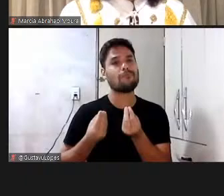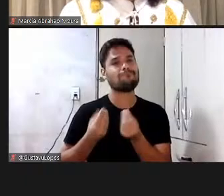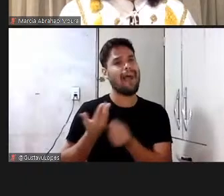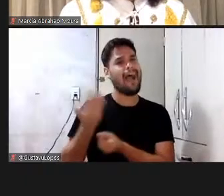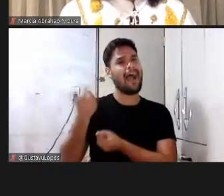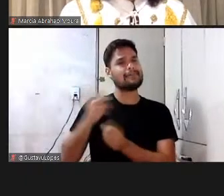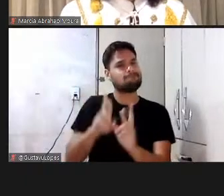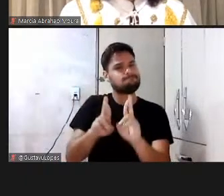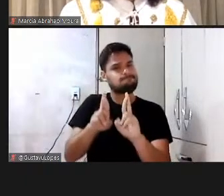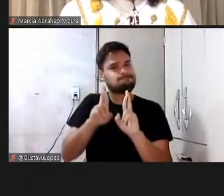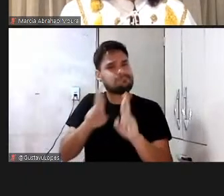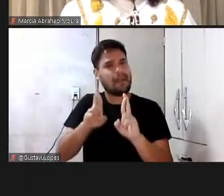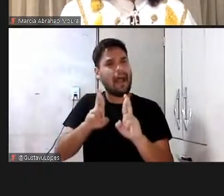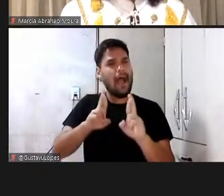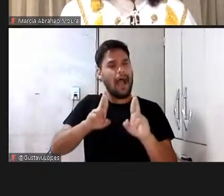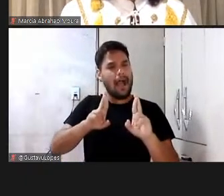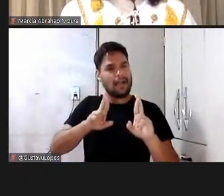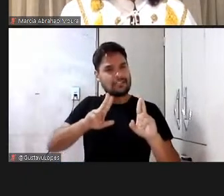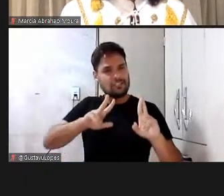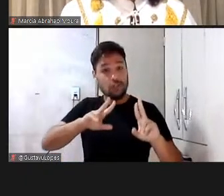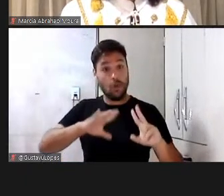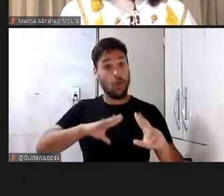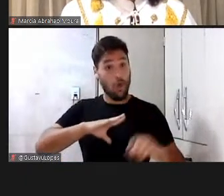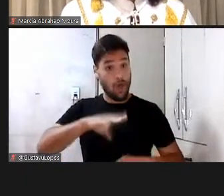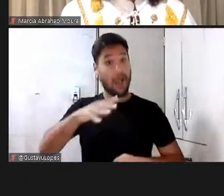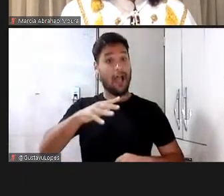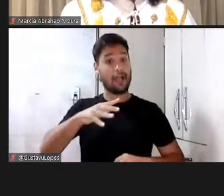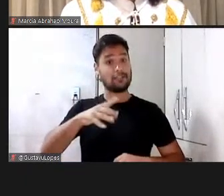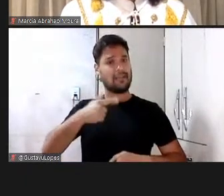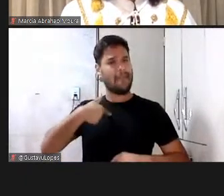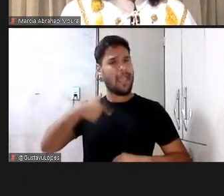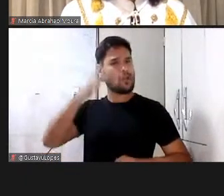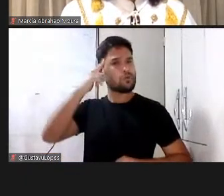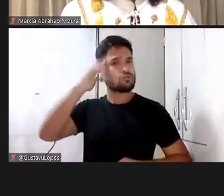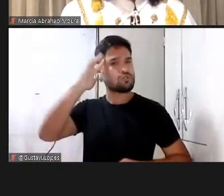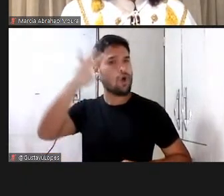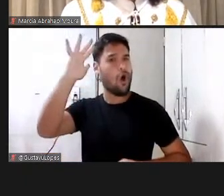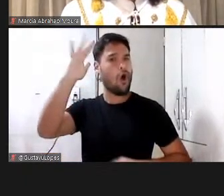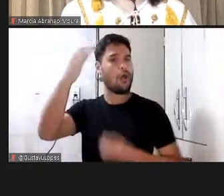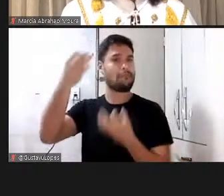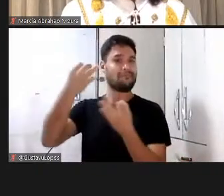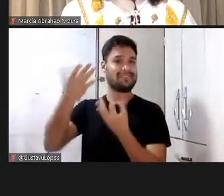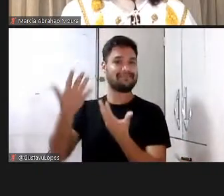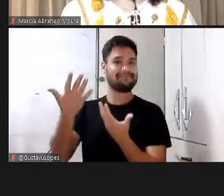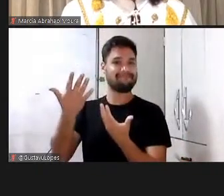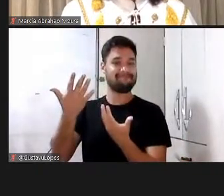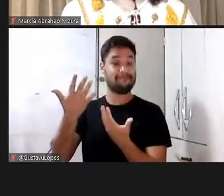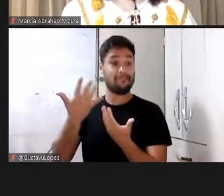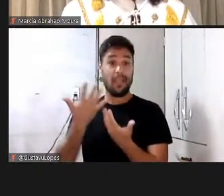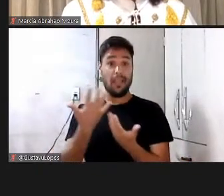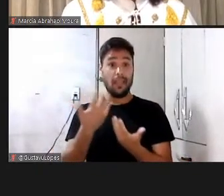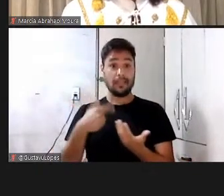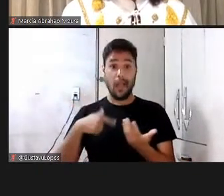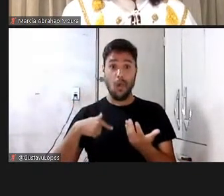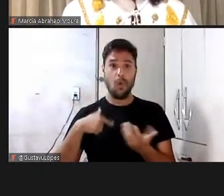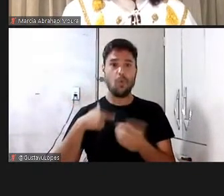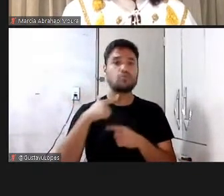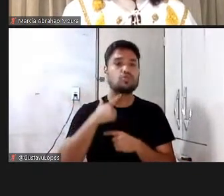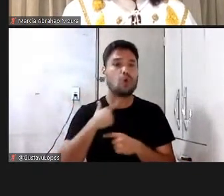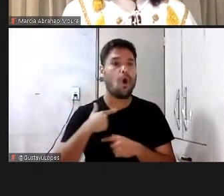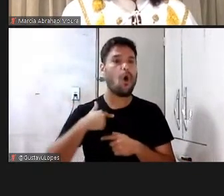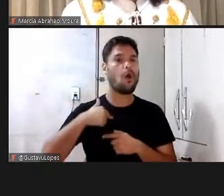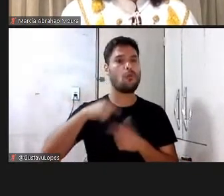da coragem e da utopia. Cada um desses signos abarca, por sua vez, vários atributos